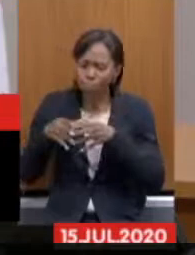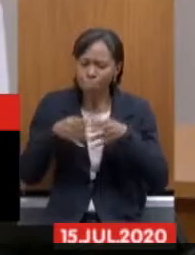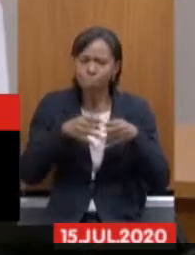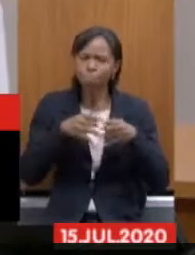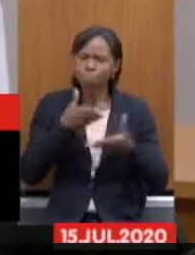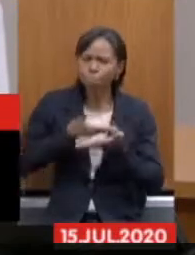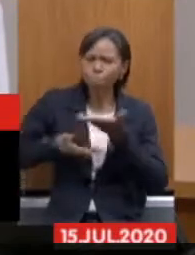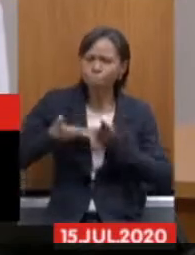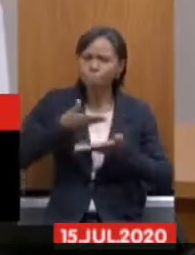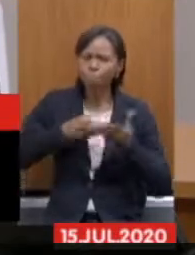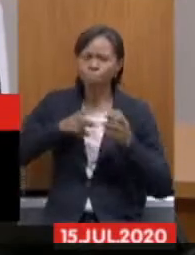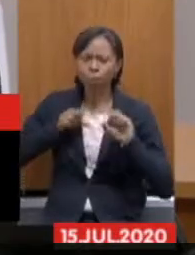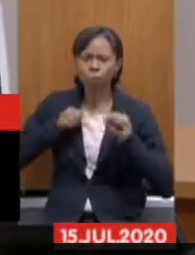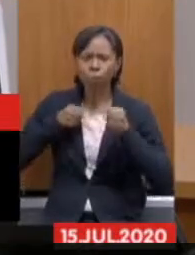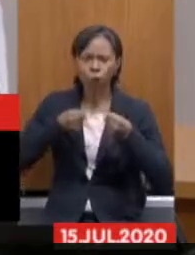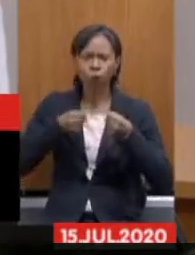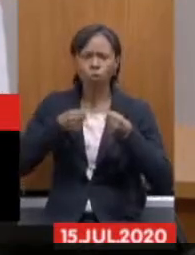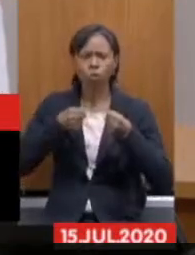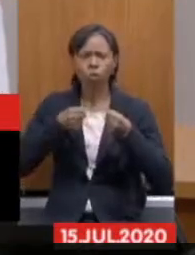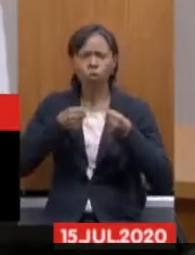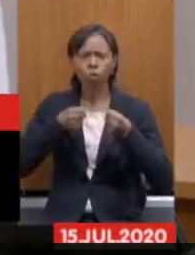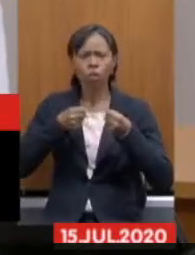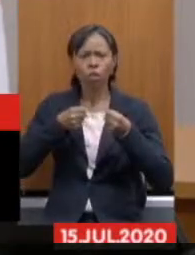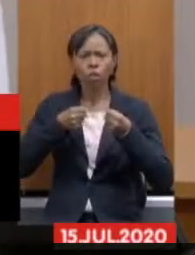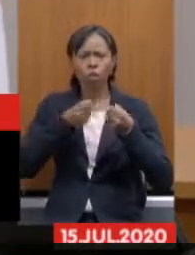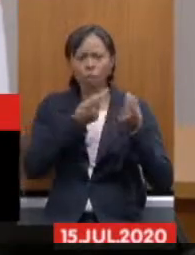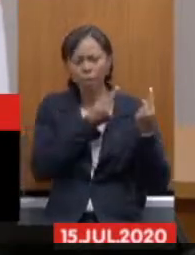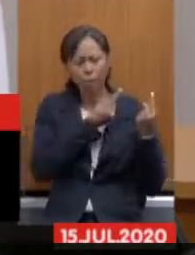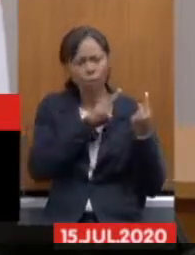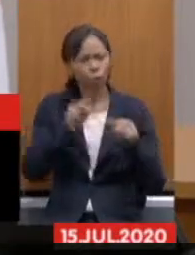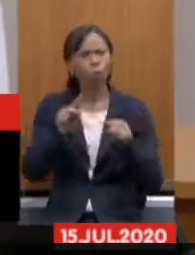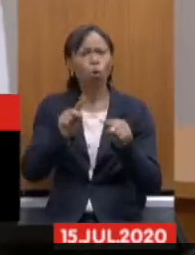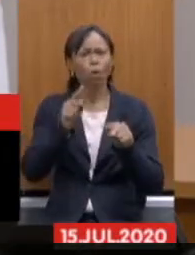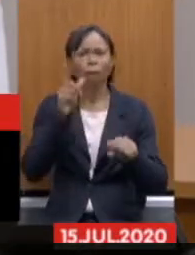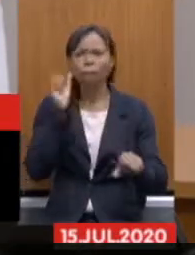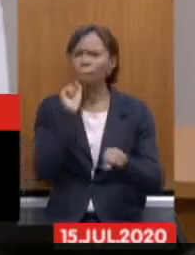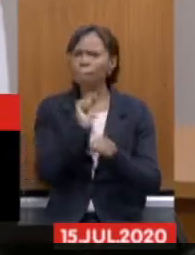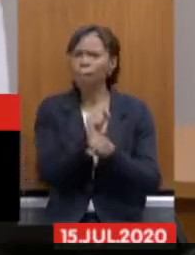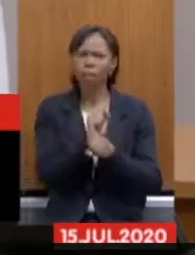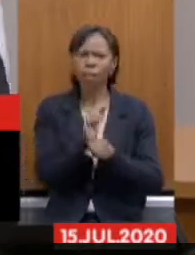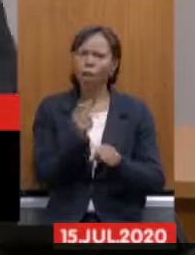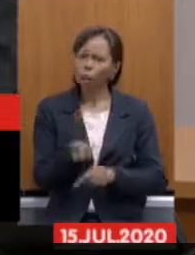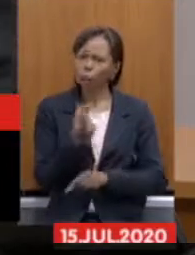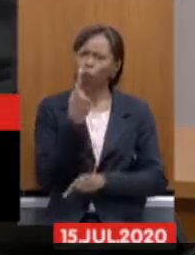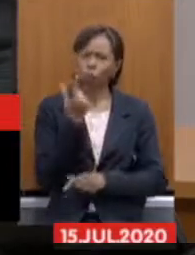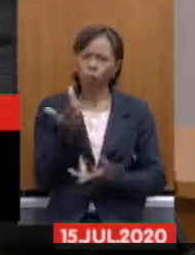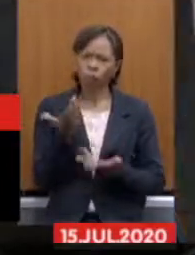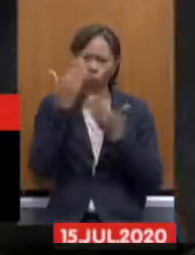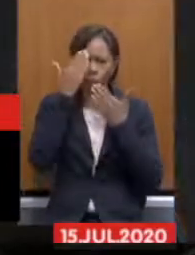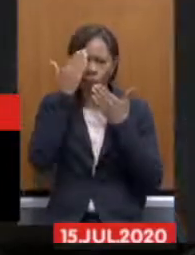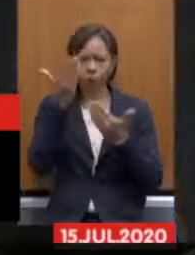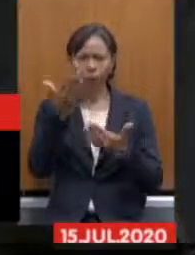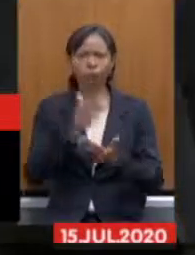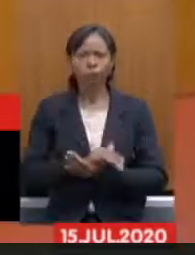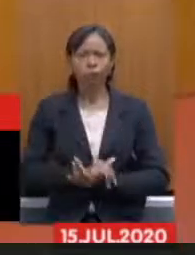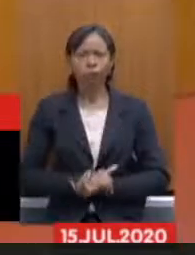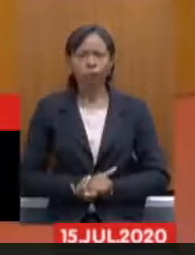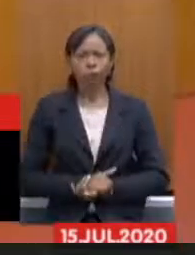para que a gente possa impedir mas essa absurdo na conta do trabalho muito obrigado